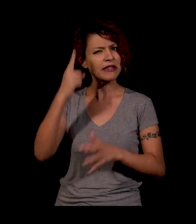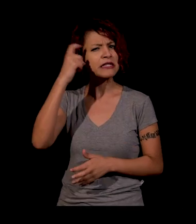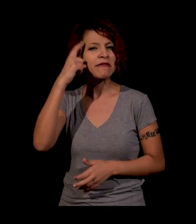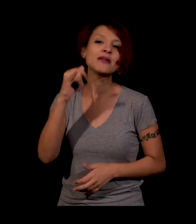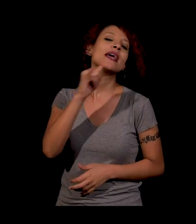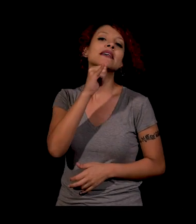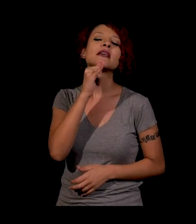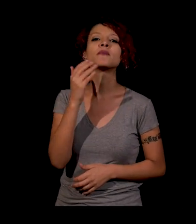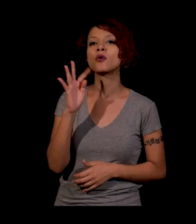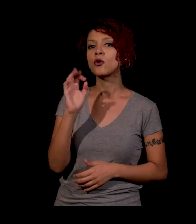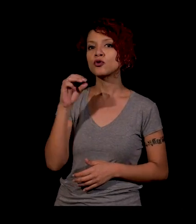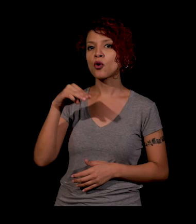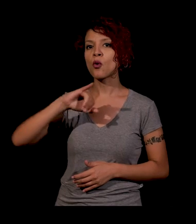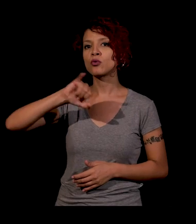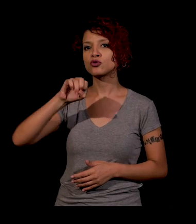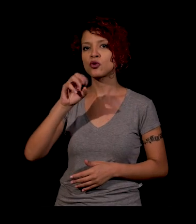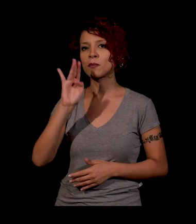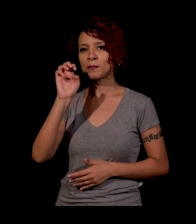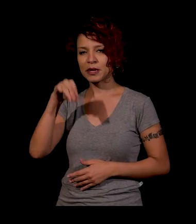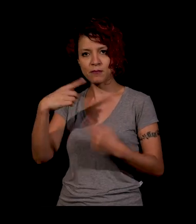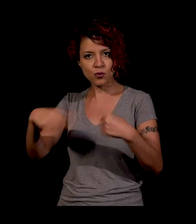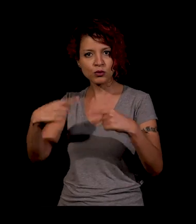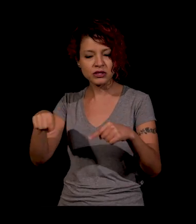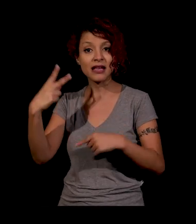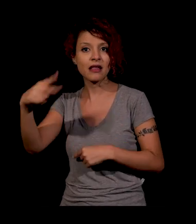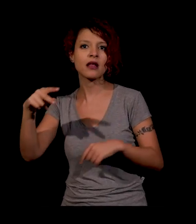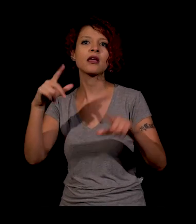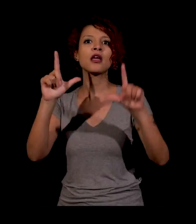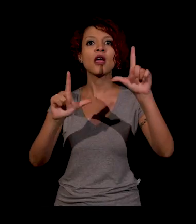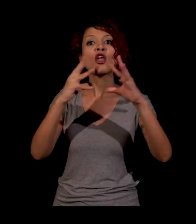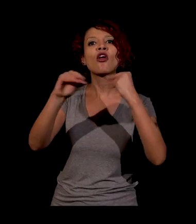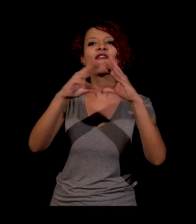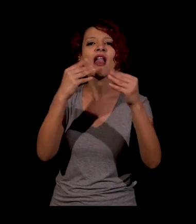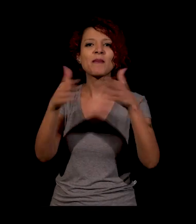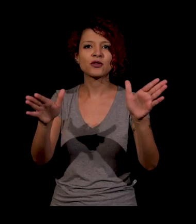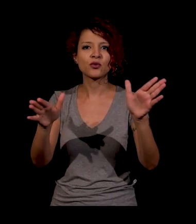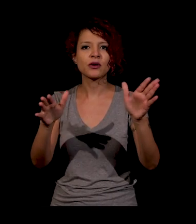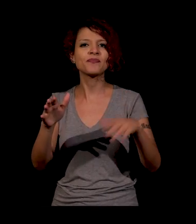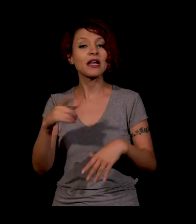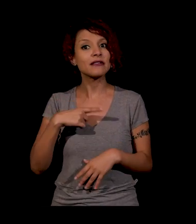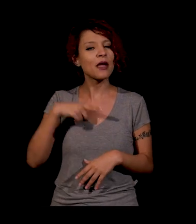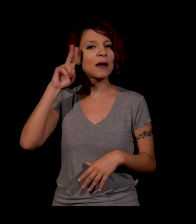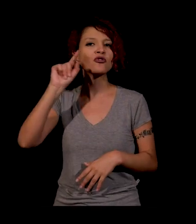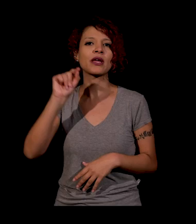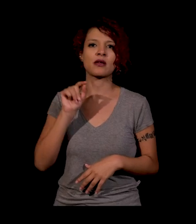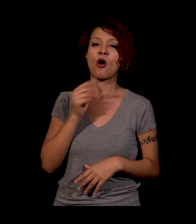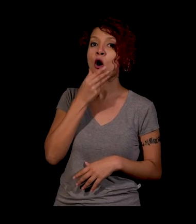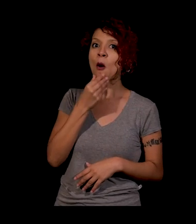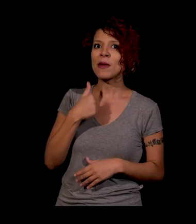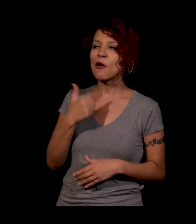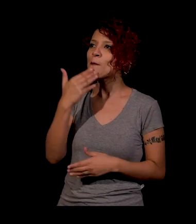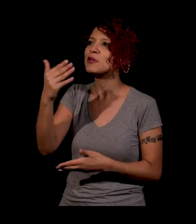Jobim era abertura de novela, e aquilo me levou pro Tom Jobim, enfim, aí eu não tenho uma história com Tom Jobim, eu fui pedir um autógrafo pra